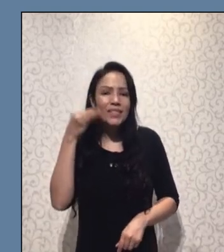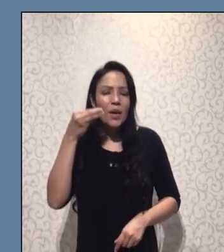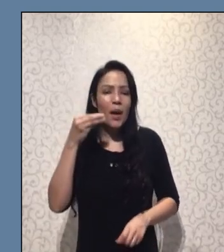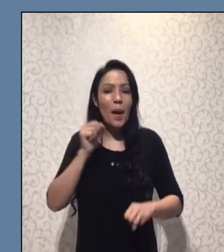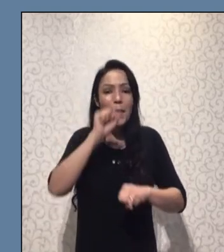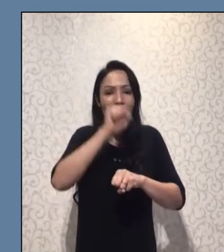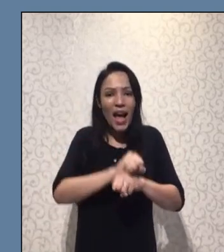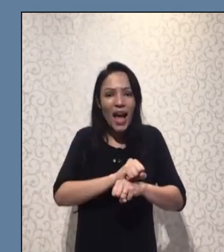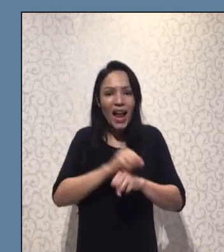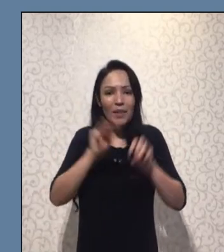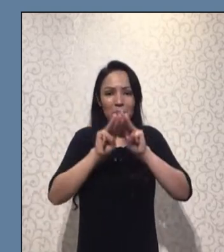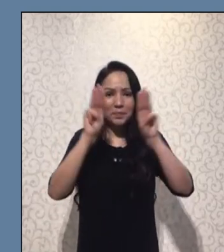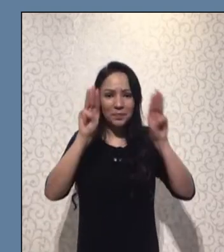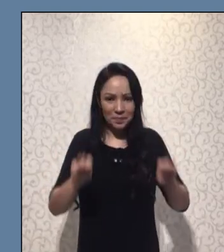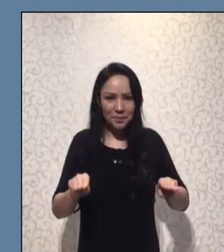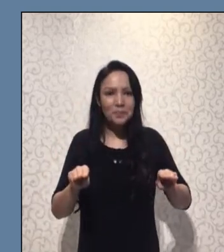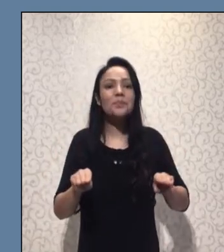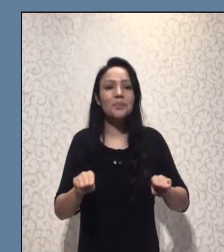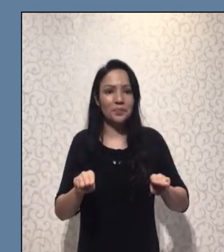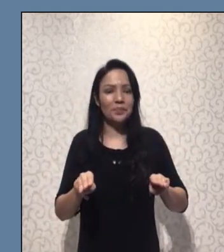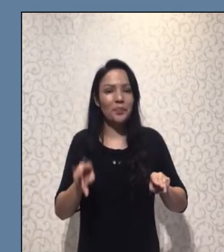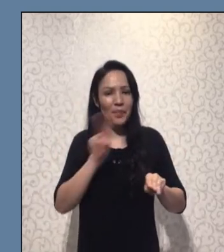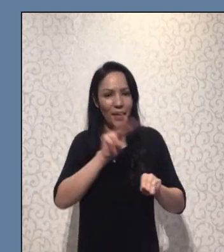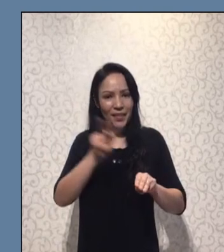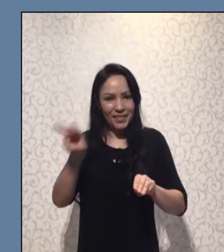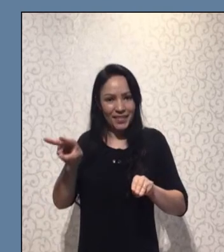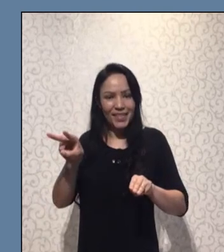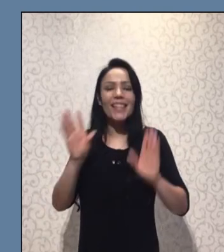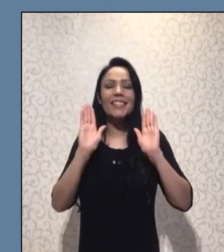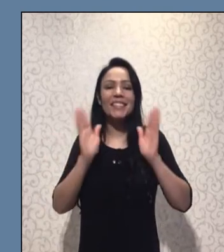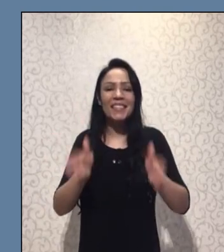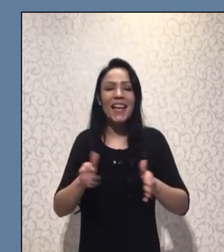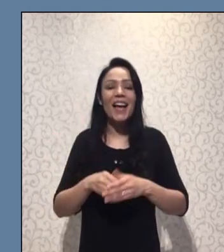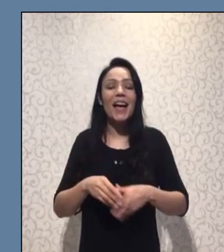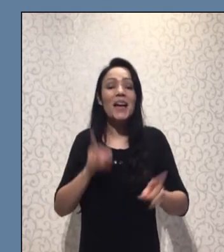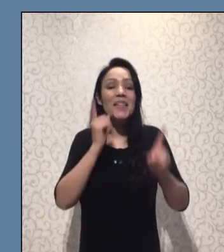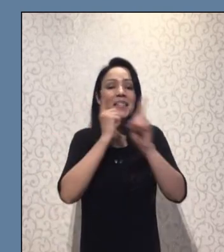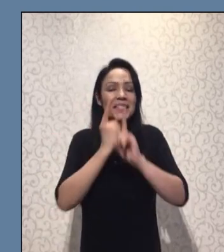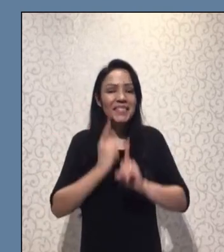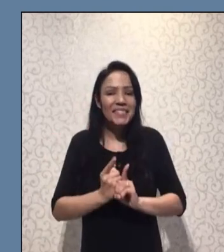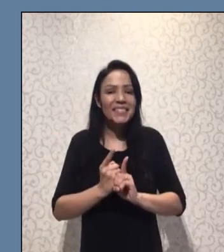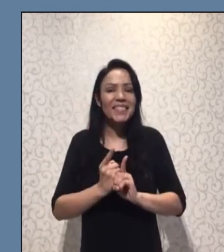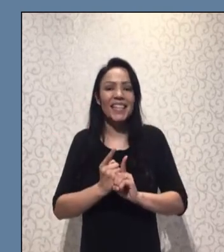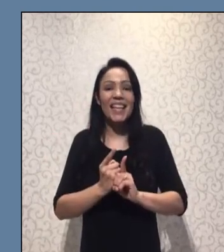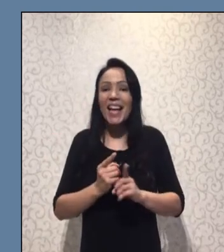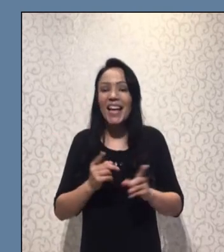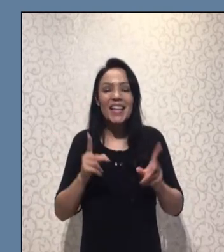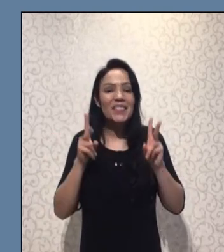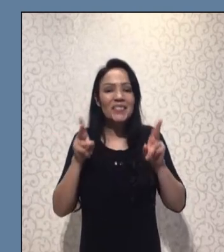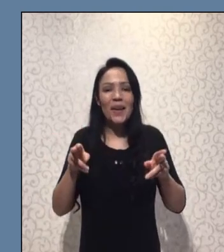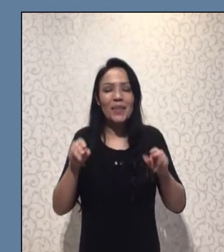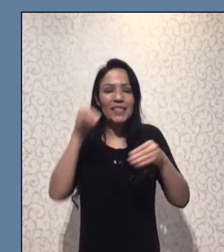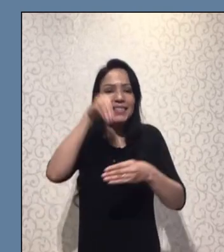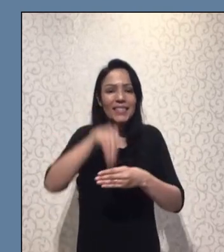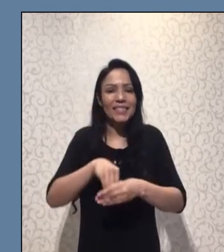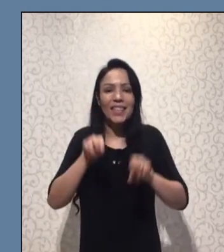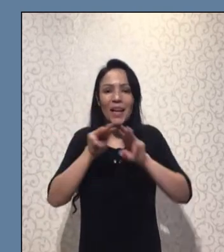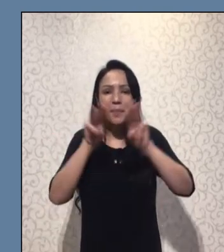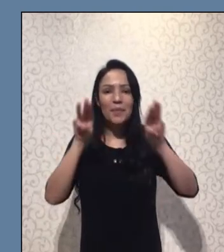acho que, certamente, nós todos já vimos, né, experiências de descobertas que se dão no campo dos museus e que se dão de uma maneira